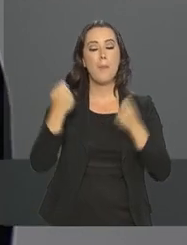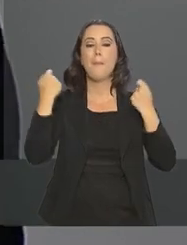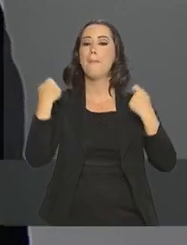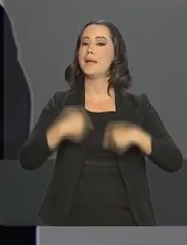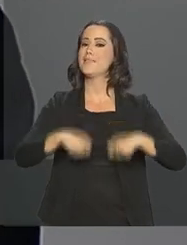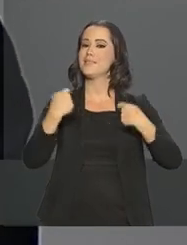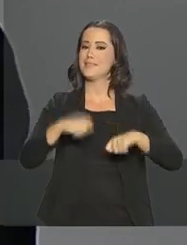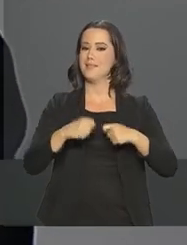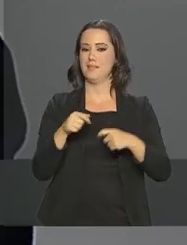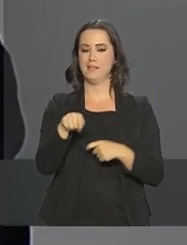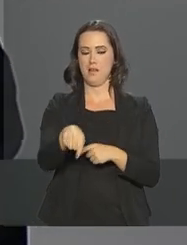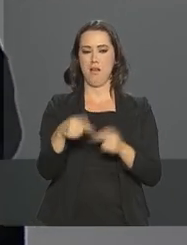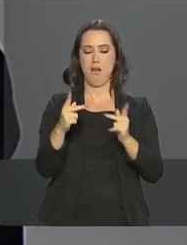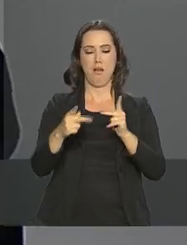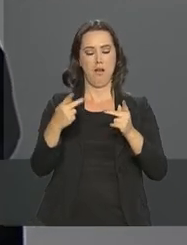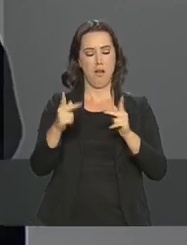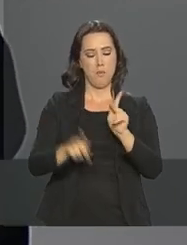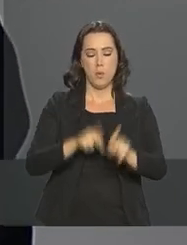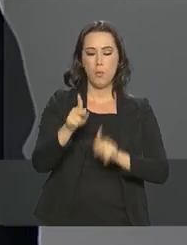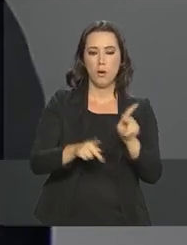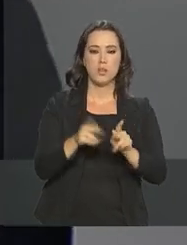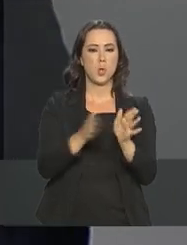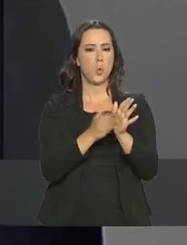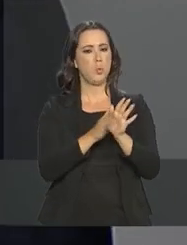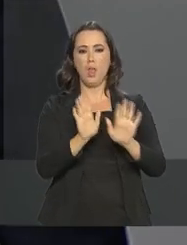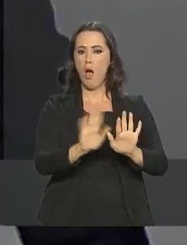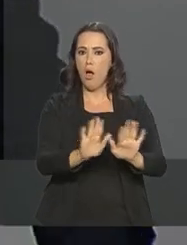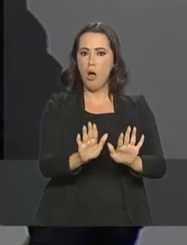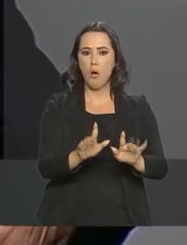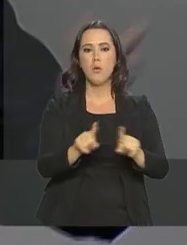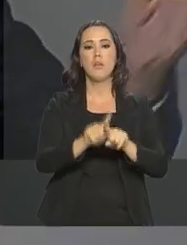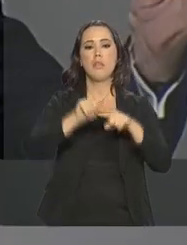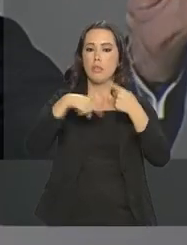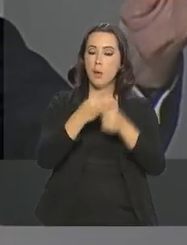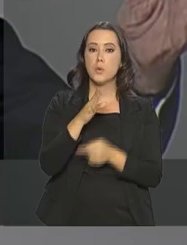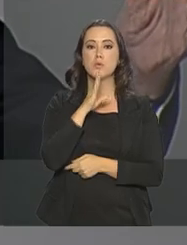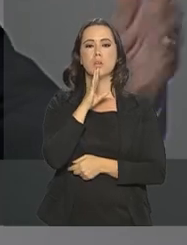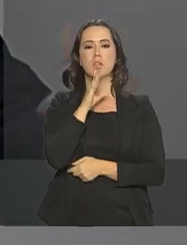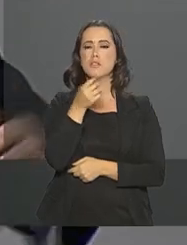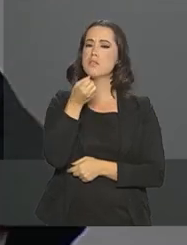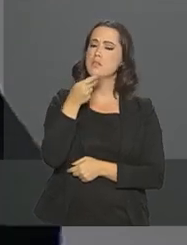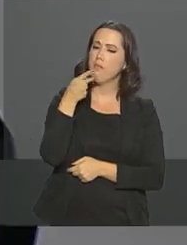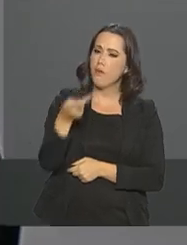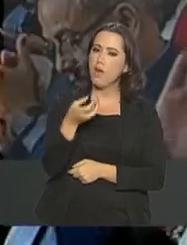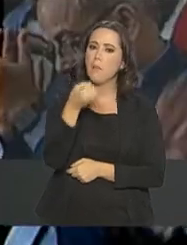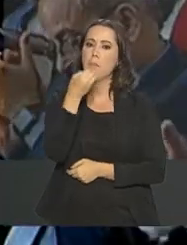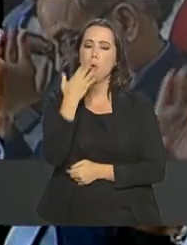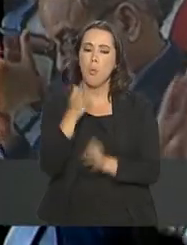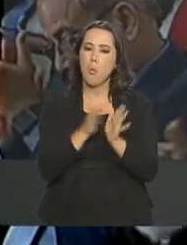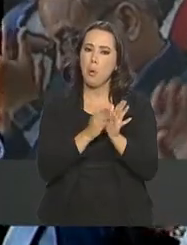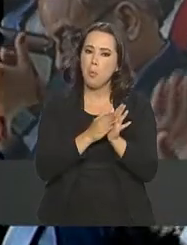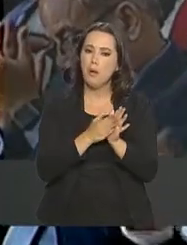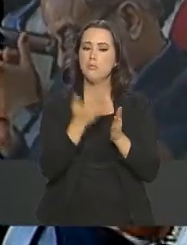aplauso e depois pelo reconhecimento e o teto de gastos públicos é precisamente isso